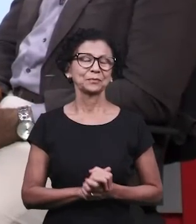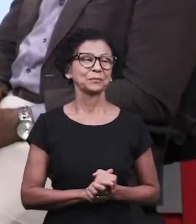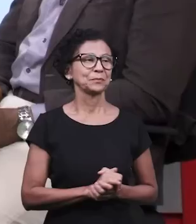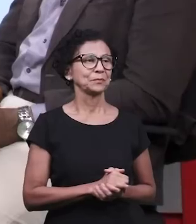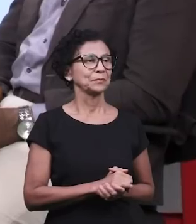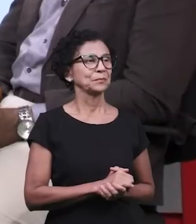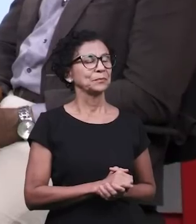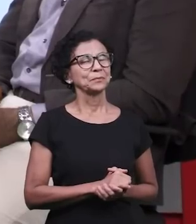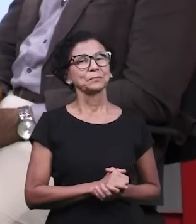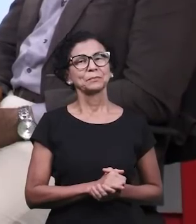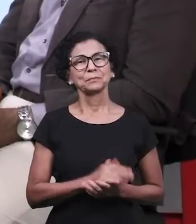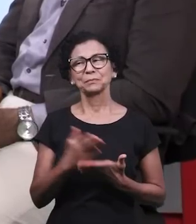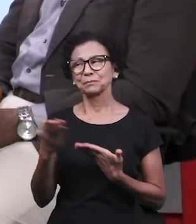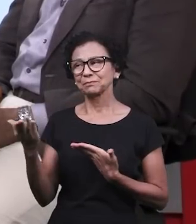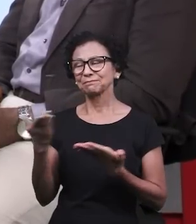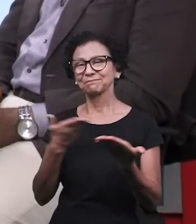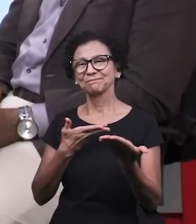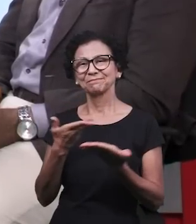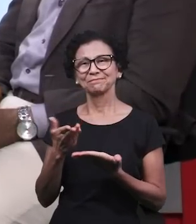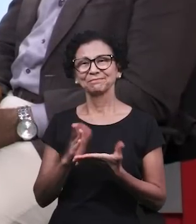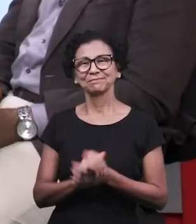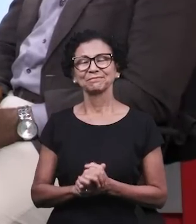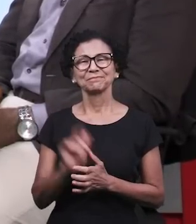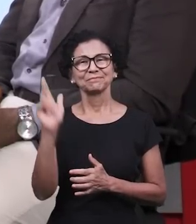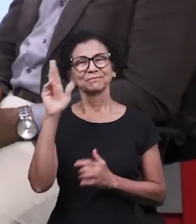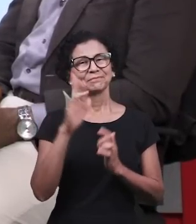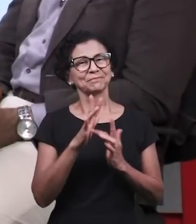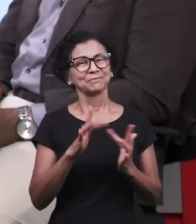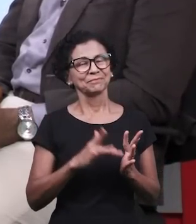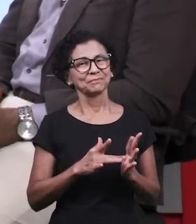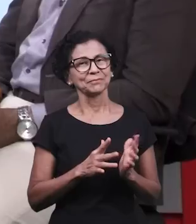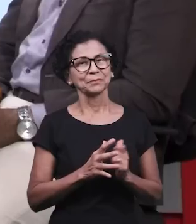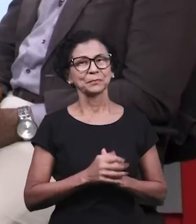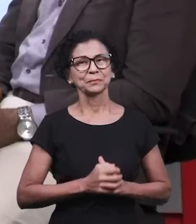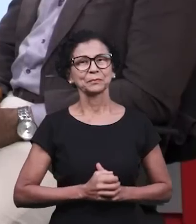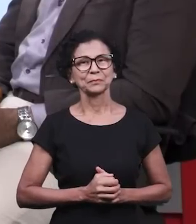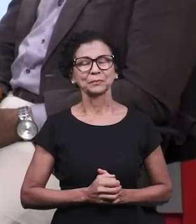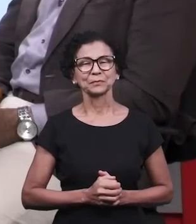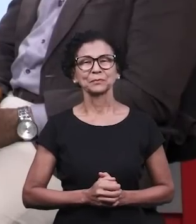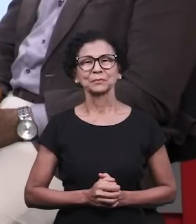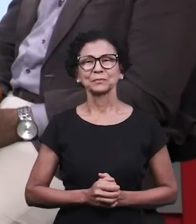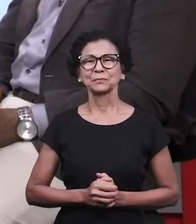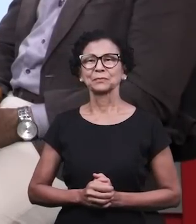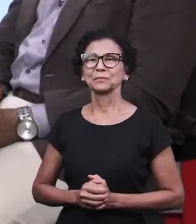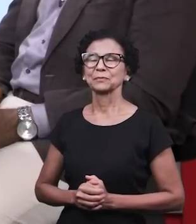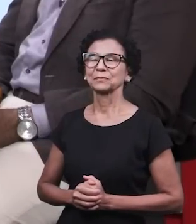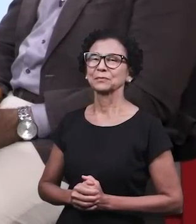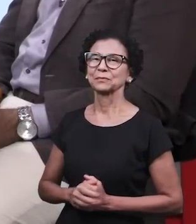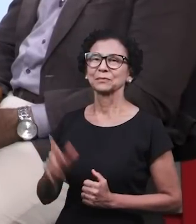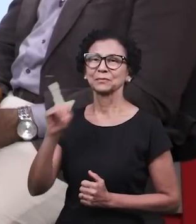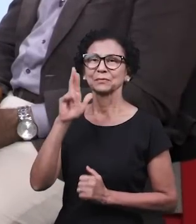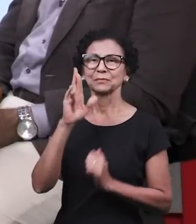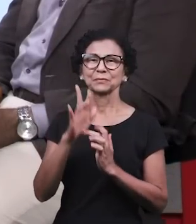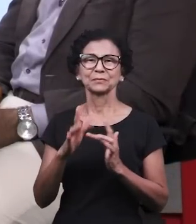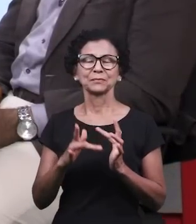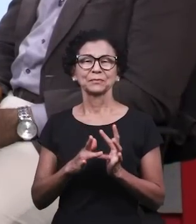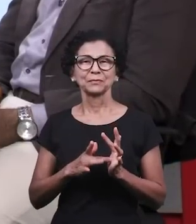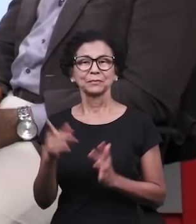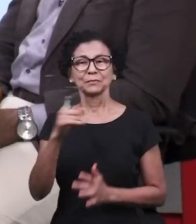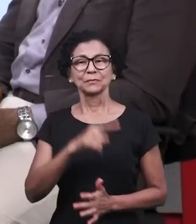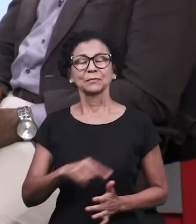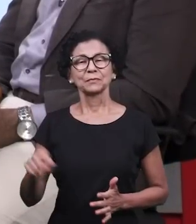estávamos na primeira hipótese. Então, pastor Gilson, estamos aqui com um bom esclarecimento no dia de hoje. Bom, irmãos,